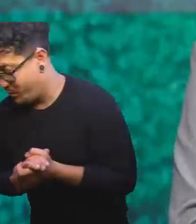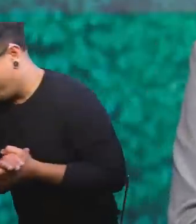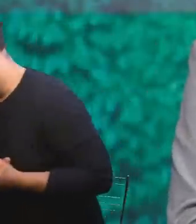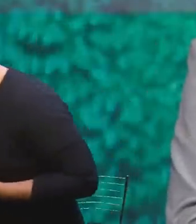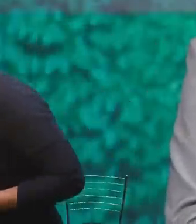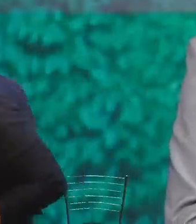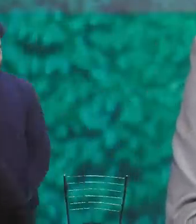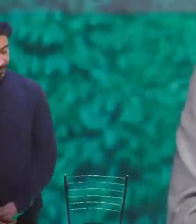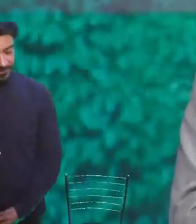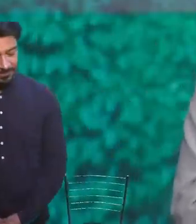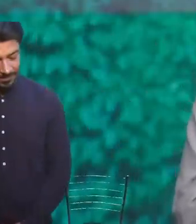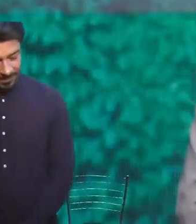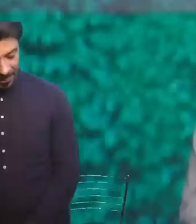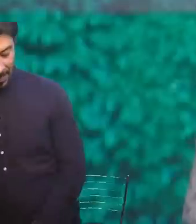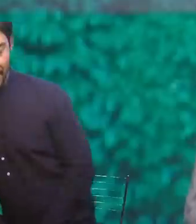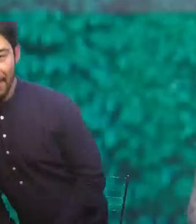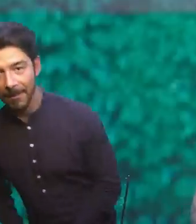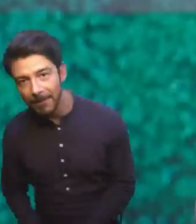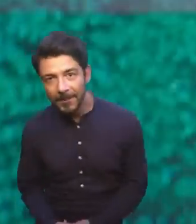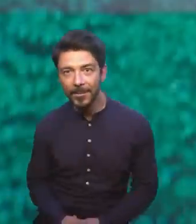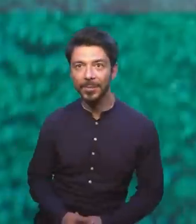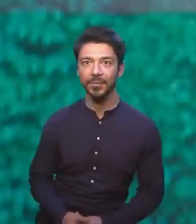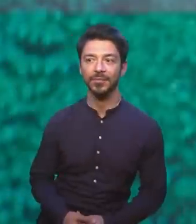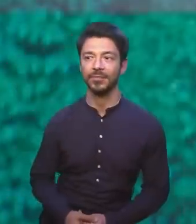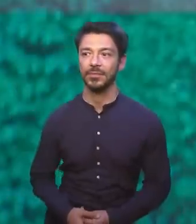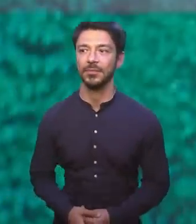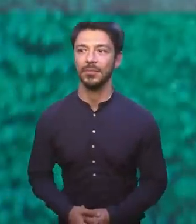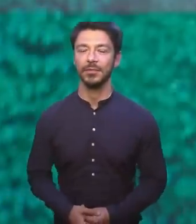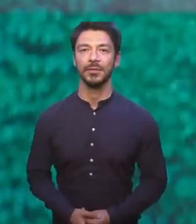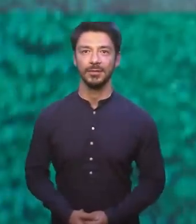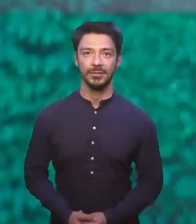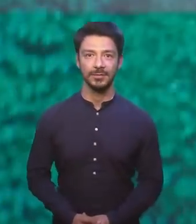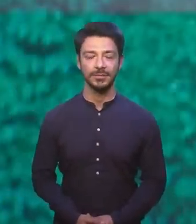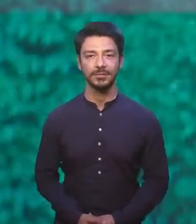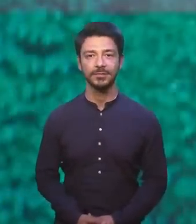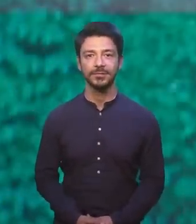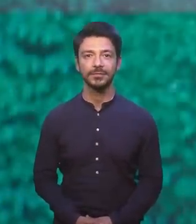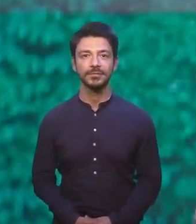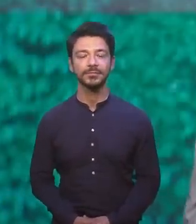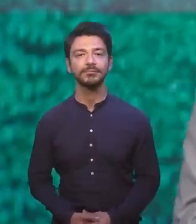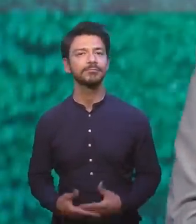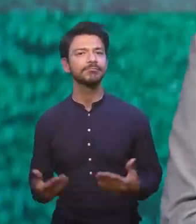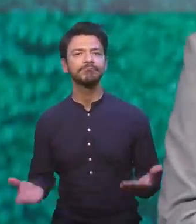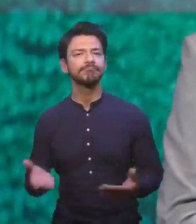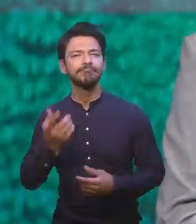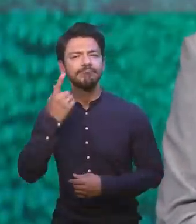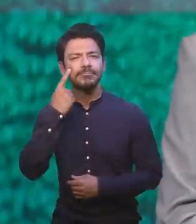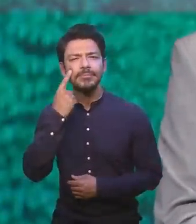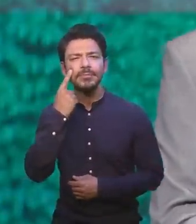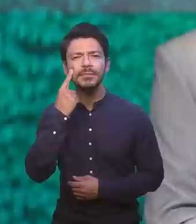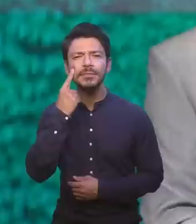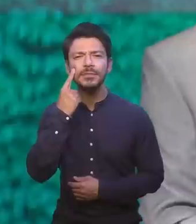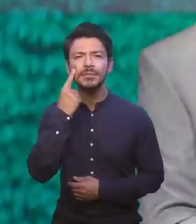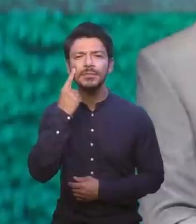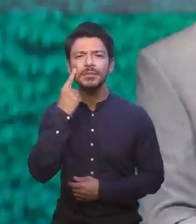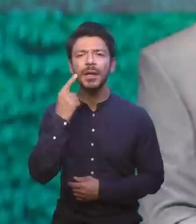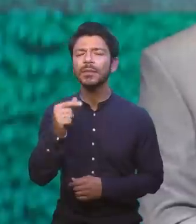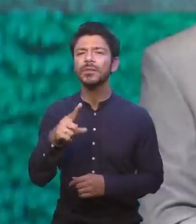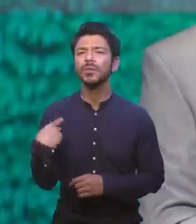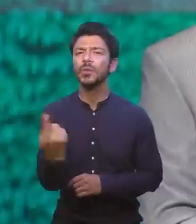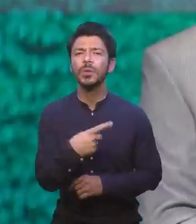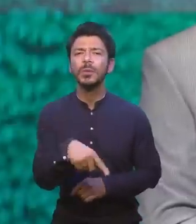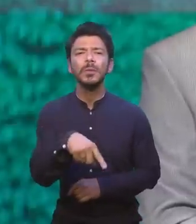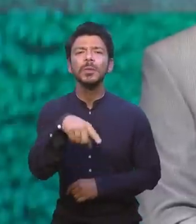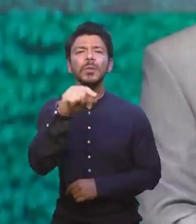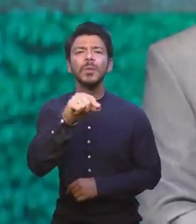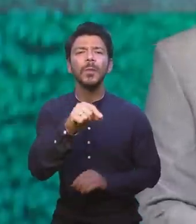perguntar, qual será o método da criatura de bem? Qual é o método que nós vamos